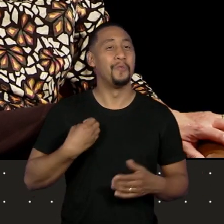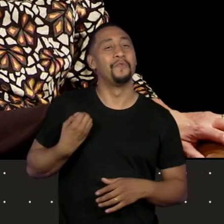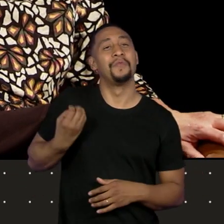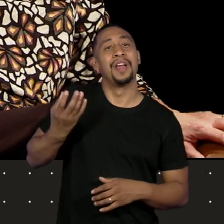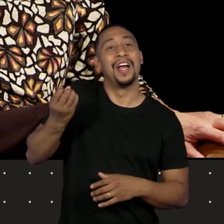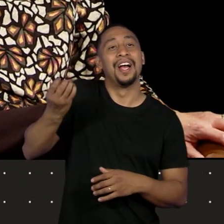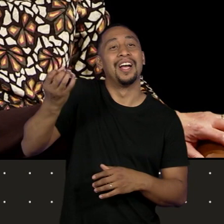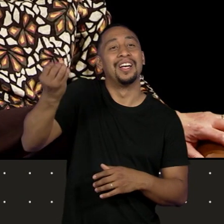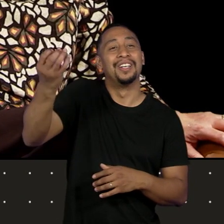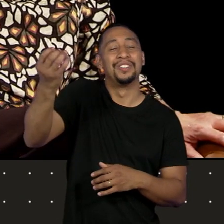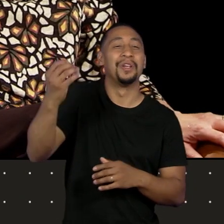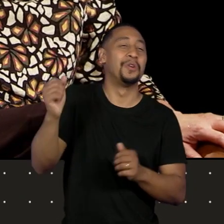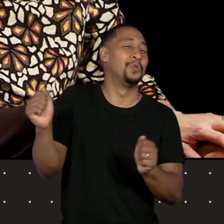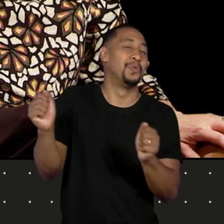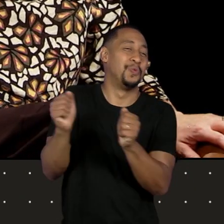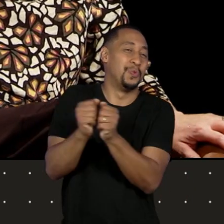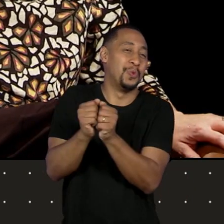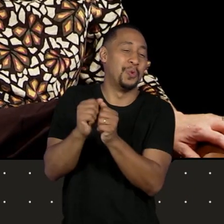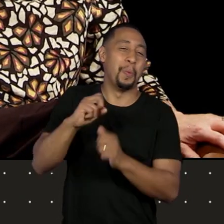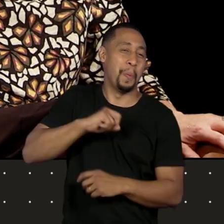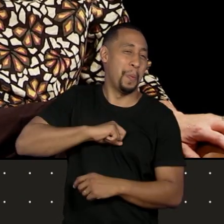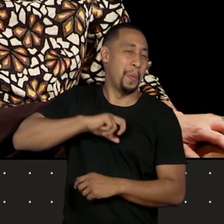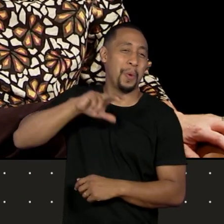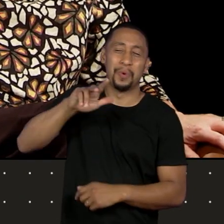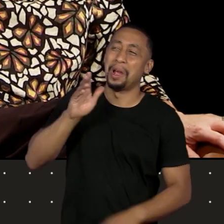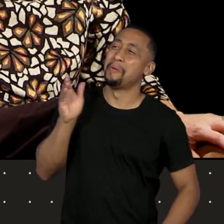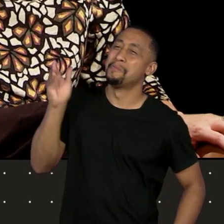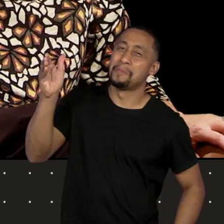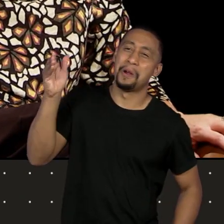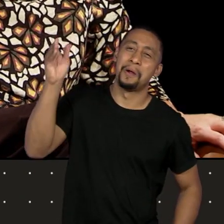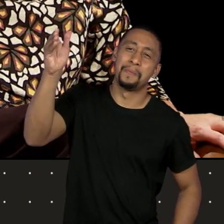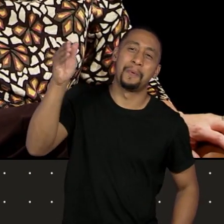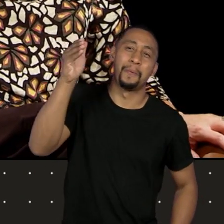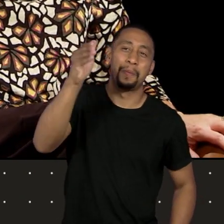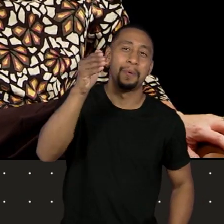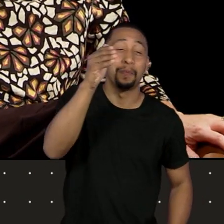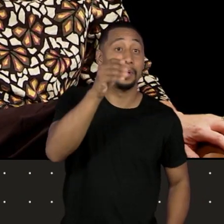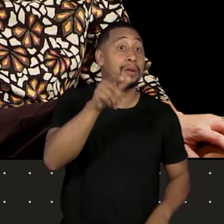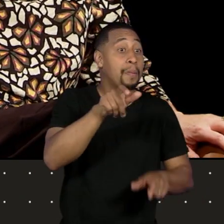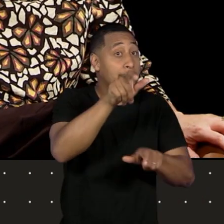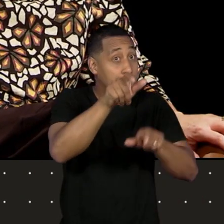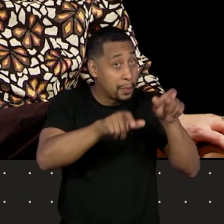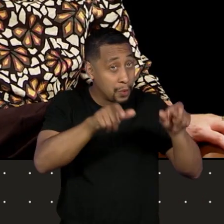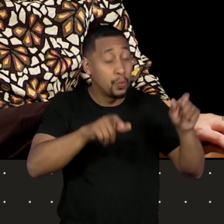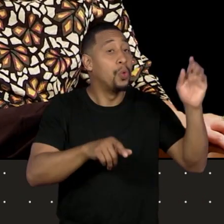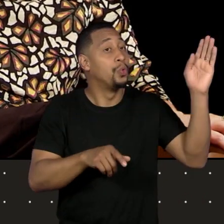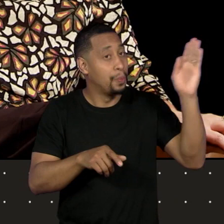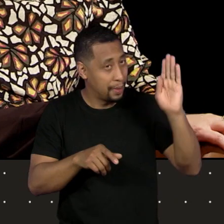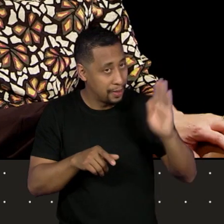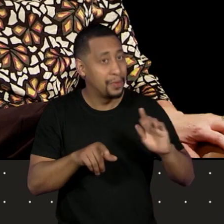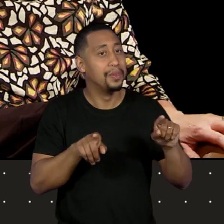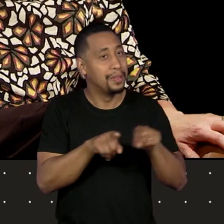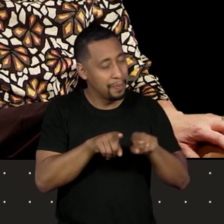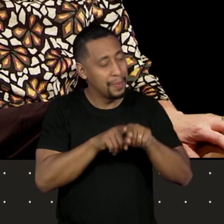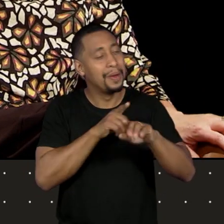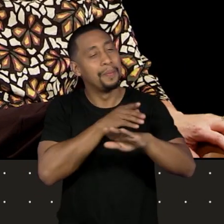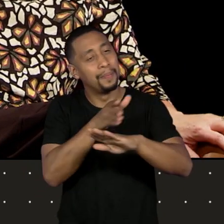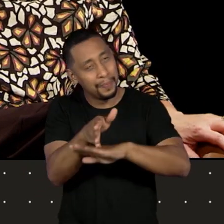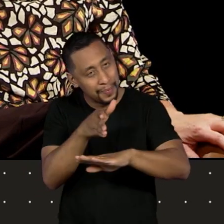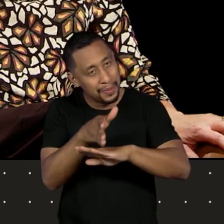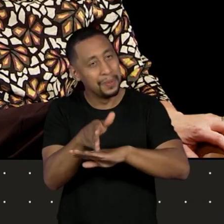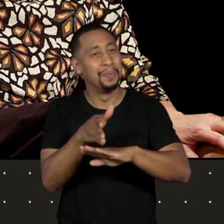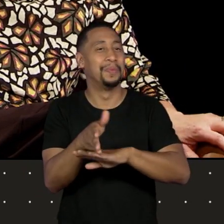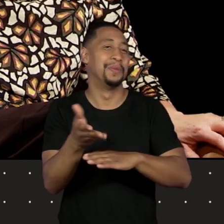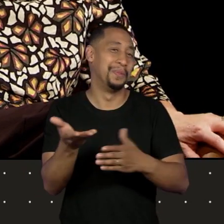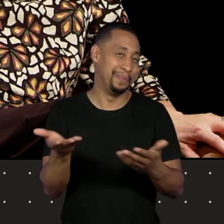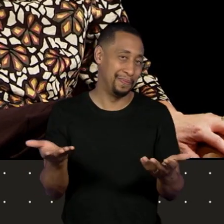todo e inclusive com grandes músicos brasileiros, um quarteto de violoncelo, com Márcio Montarroz, com Nico Assunção.